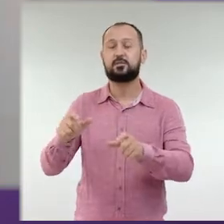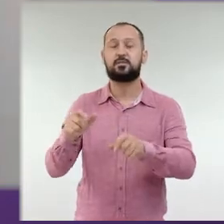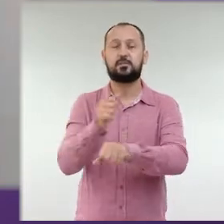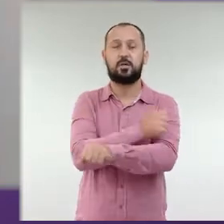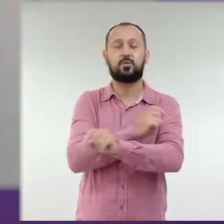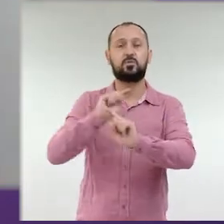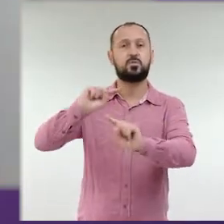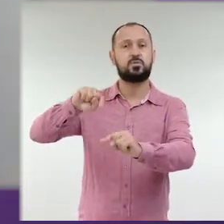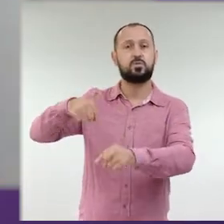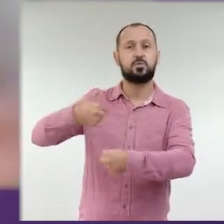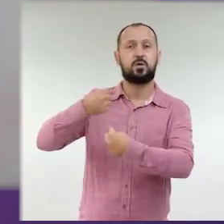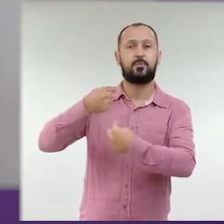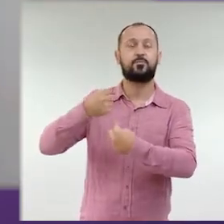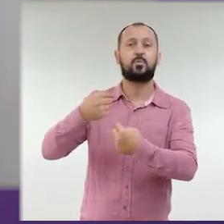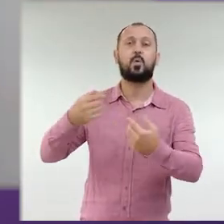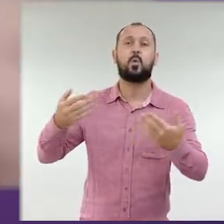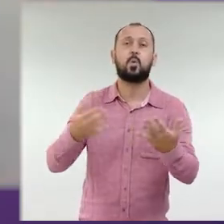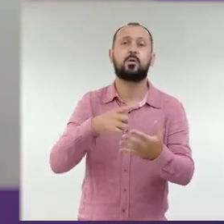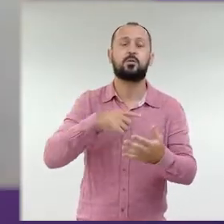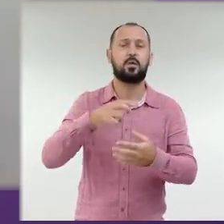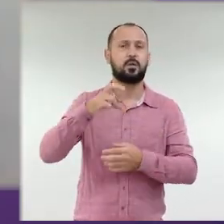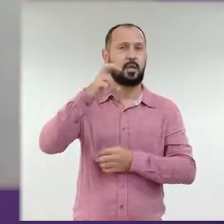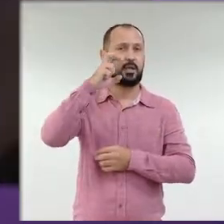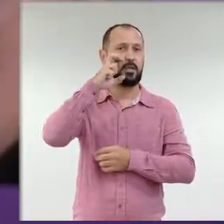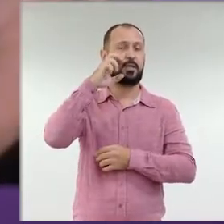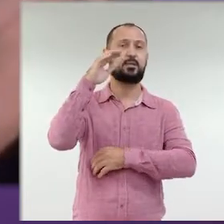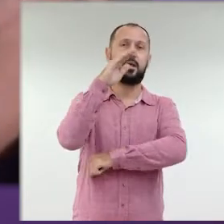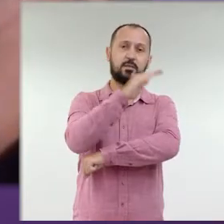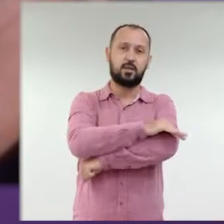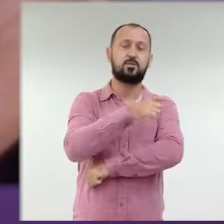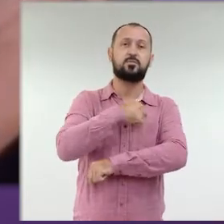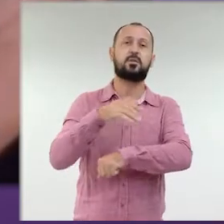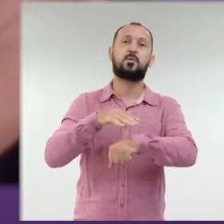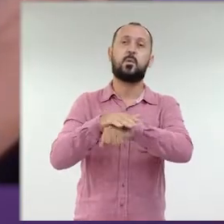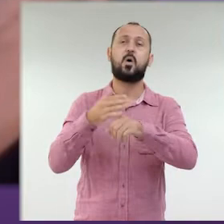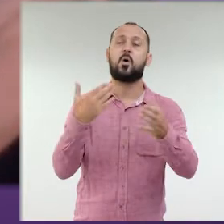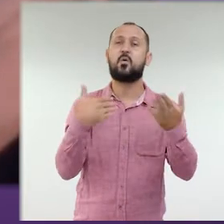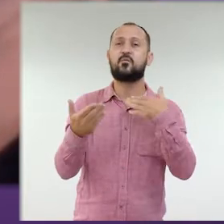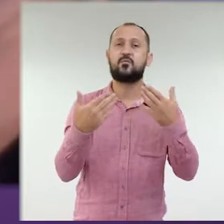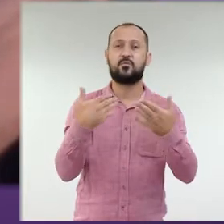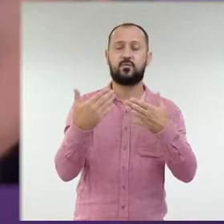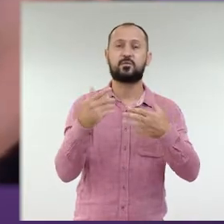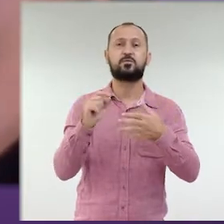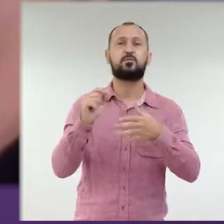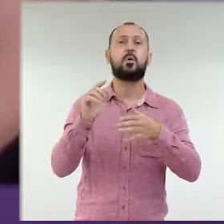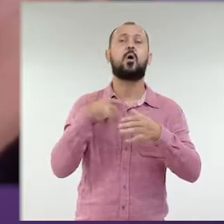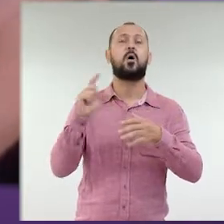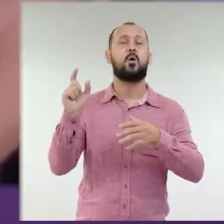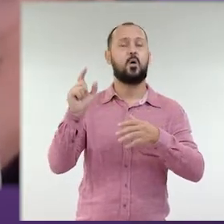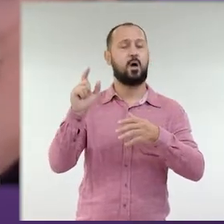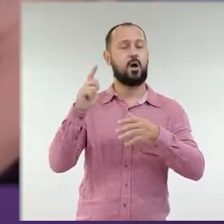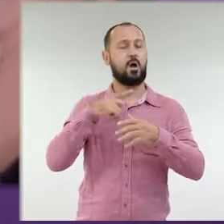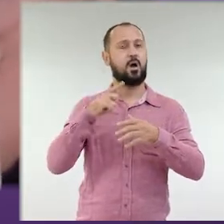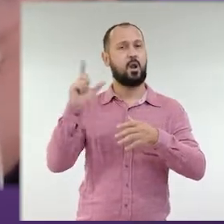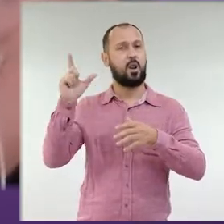nos provocaram, Paola, e nós temos na quinta-feira à tarde uma roda de conversa virtual